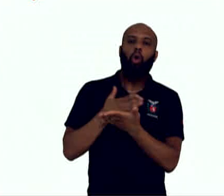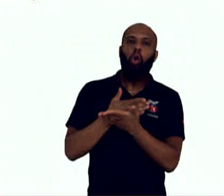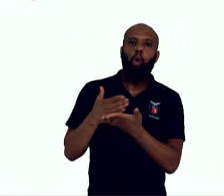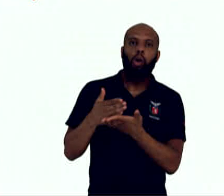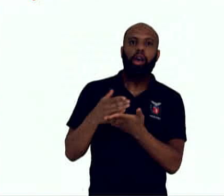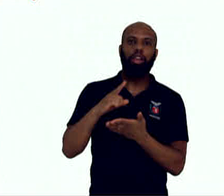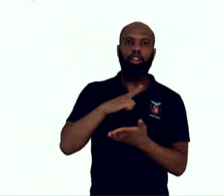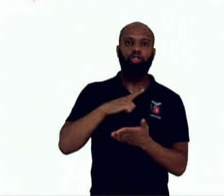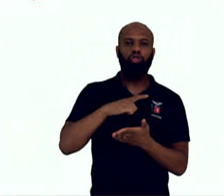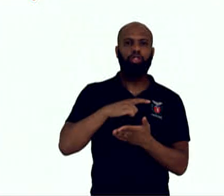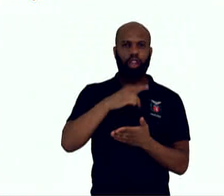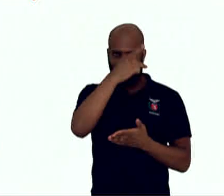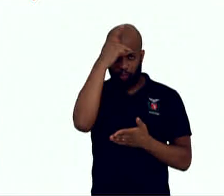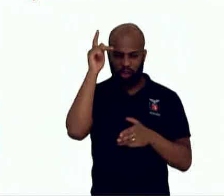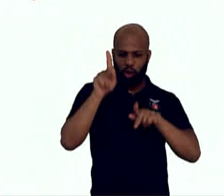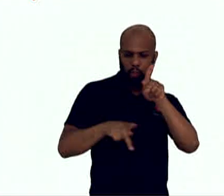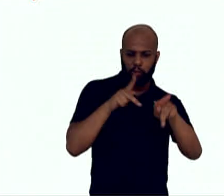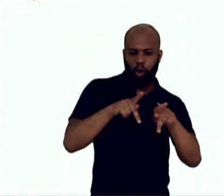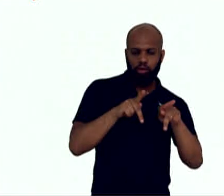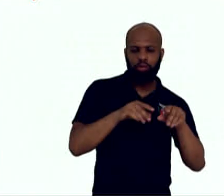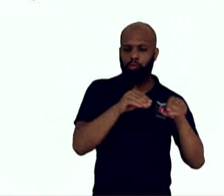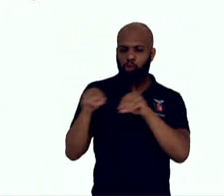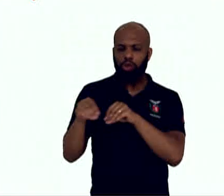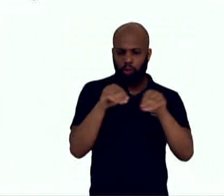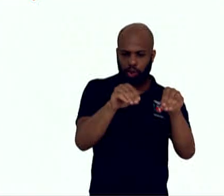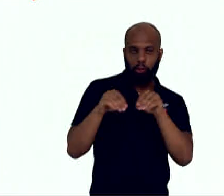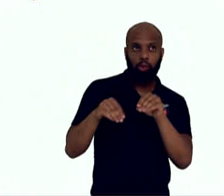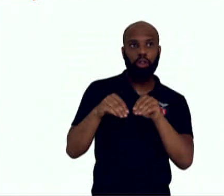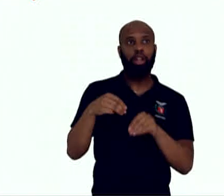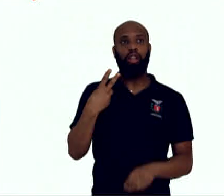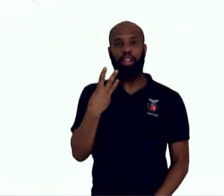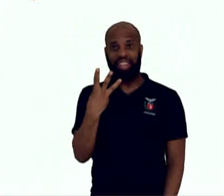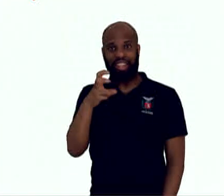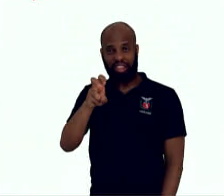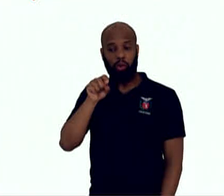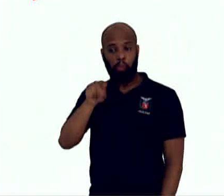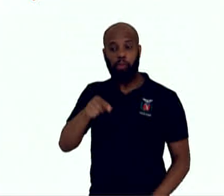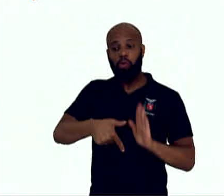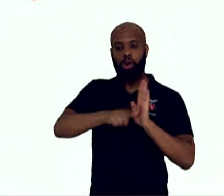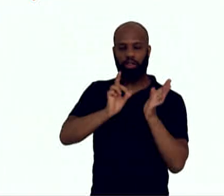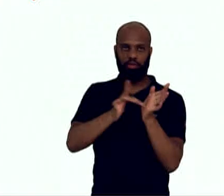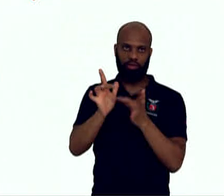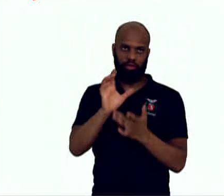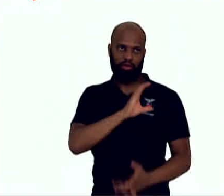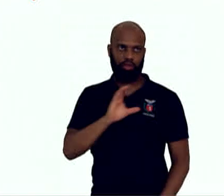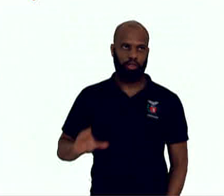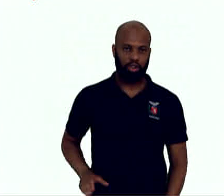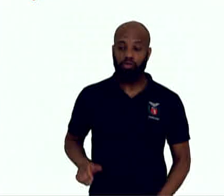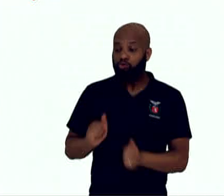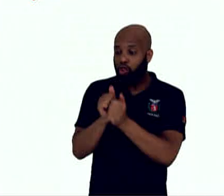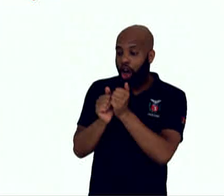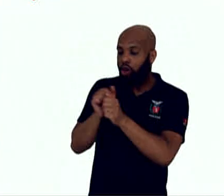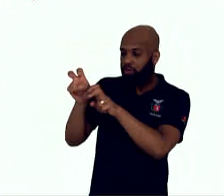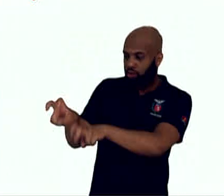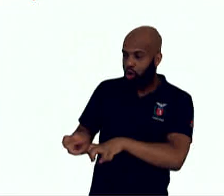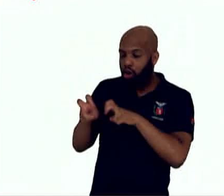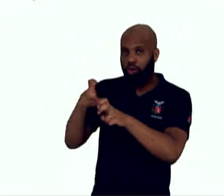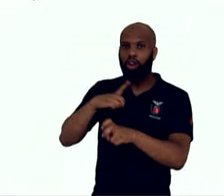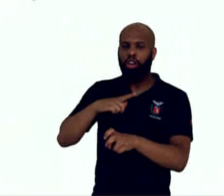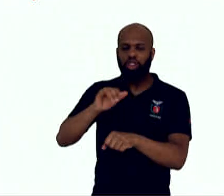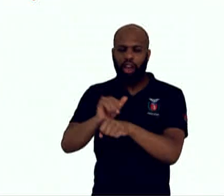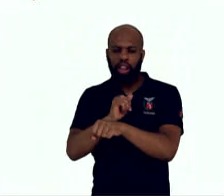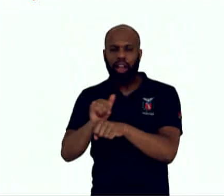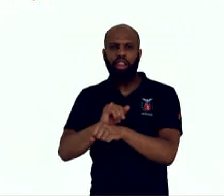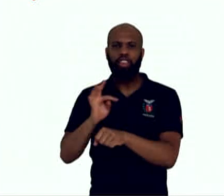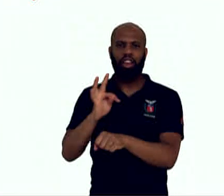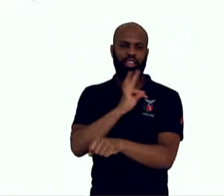com os povos nômades há 35 mil anos antes de Cristo, que a agricultura do arroz no século 3 a.C., trazido junto com outras